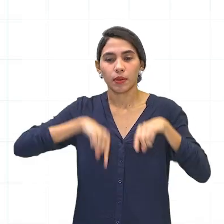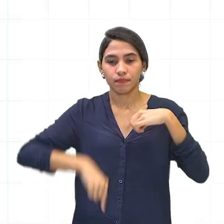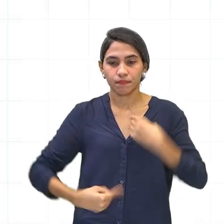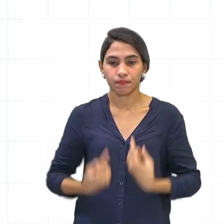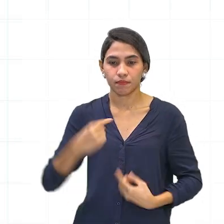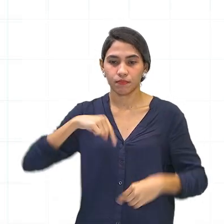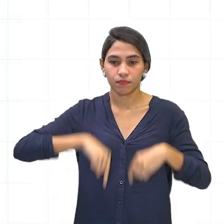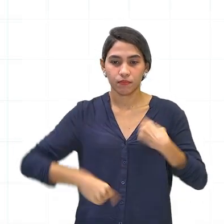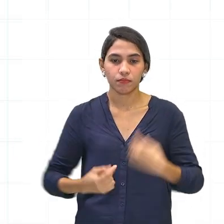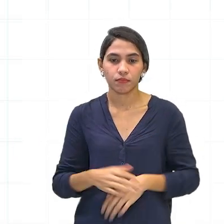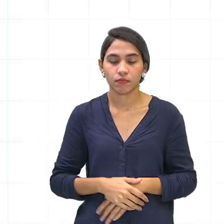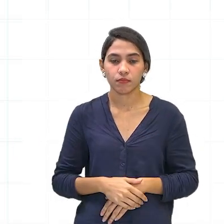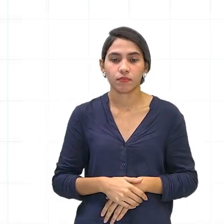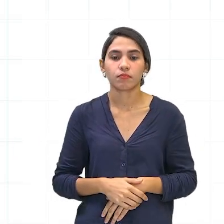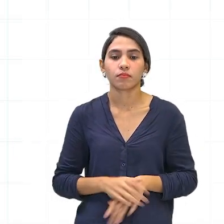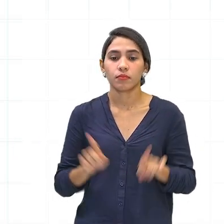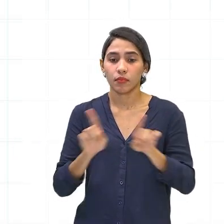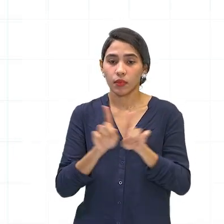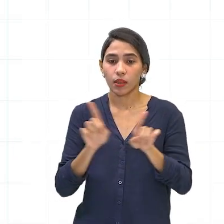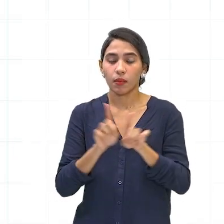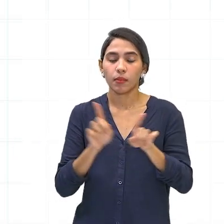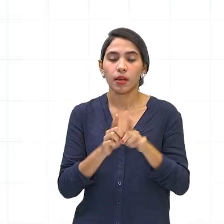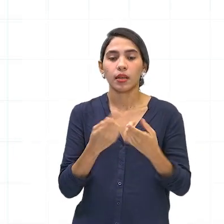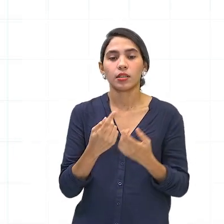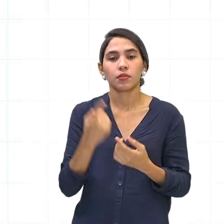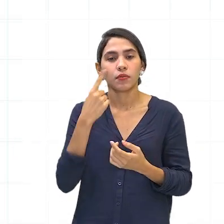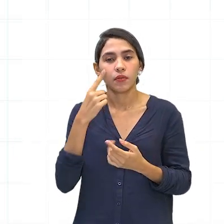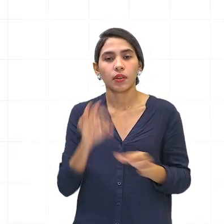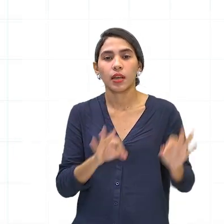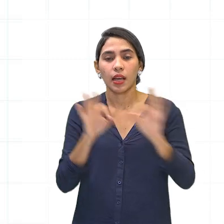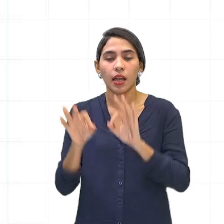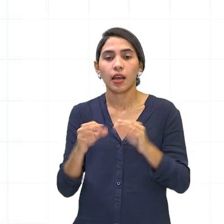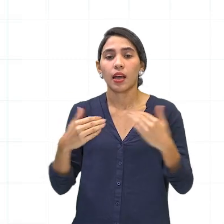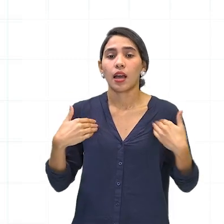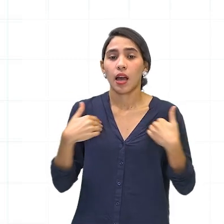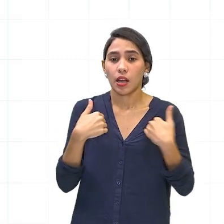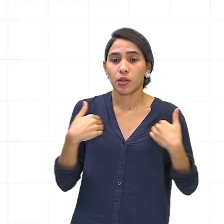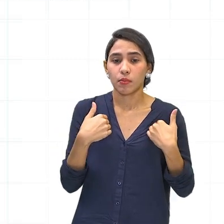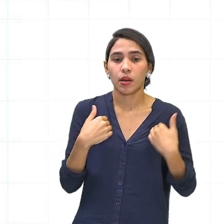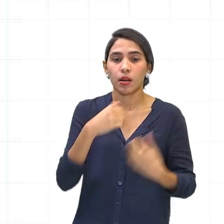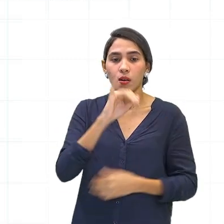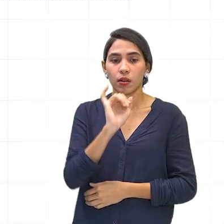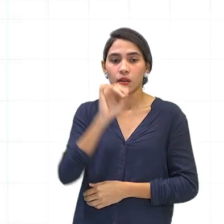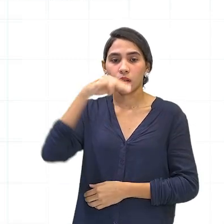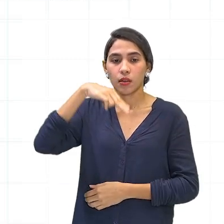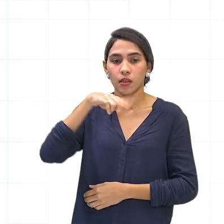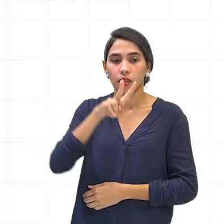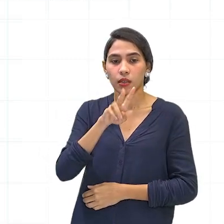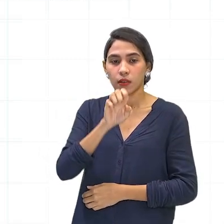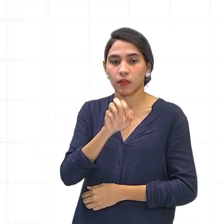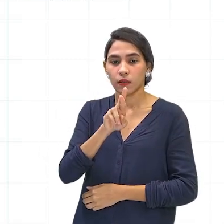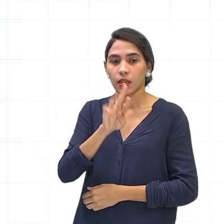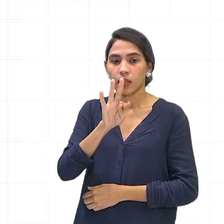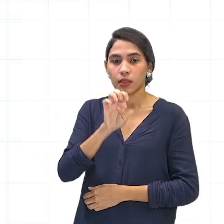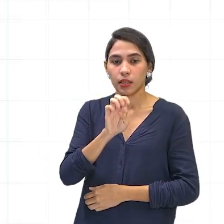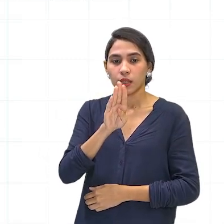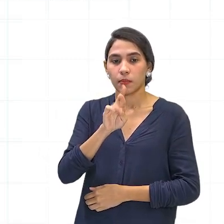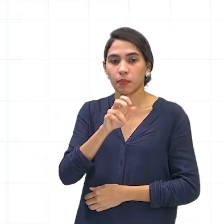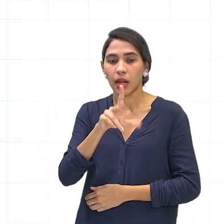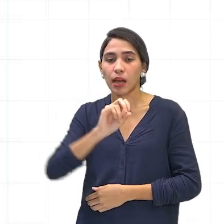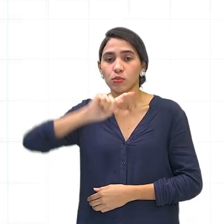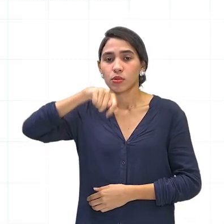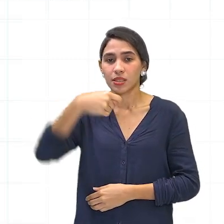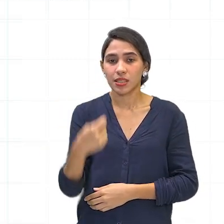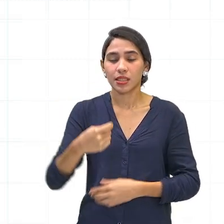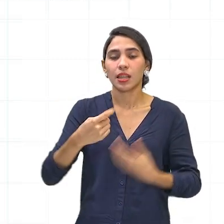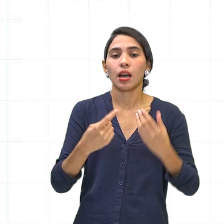mais detalhes os animais invertebrados. O primeiro que a gente relembra aí são os moluscos, olha só. Os moluscos,